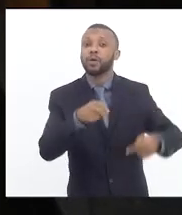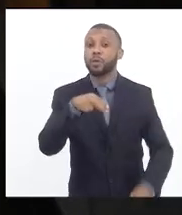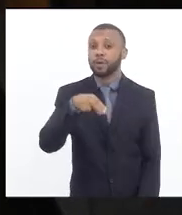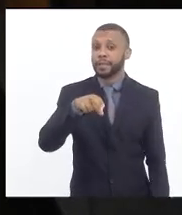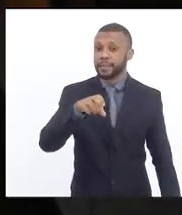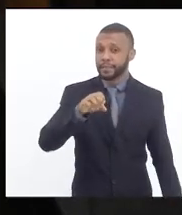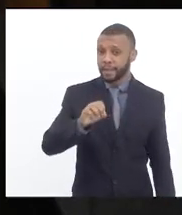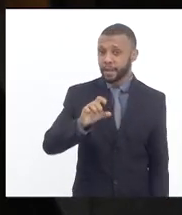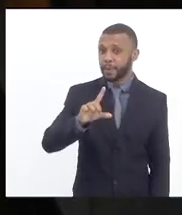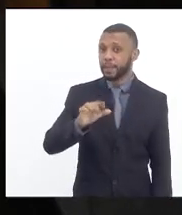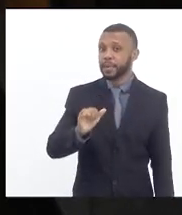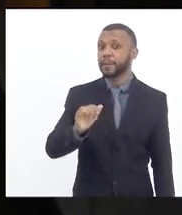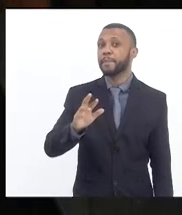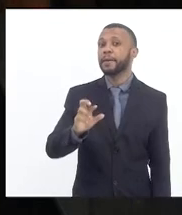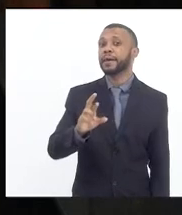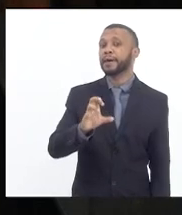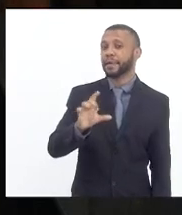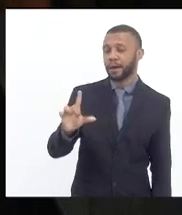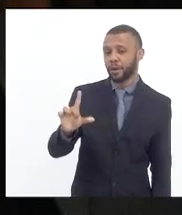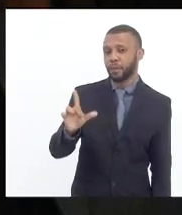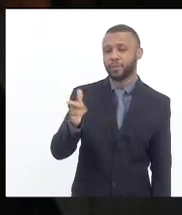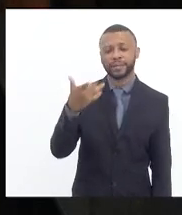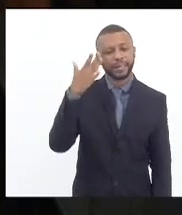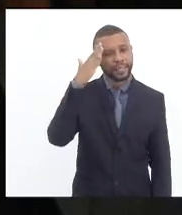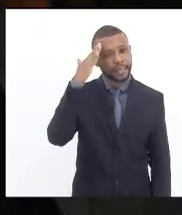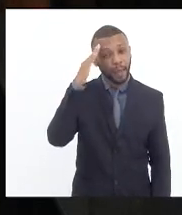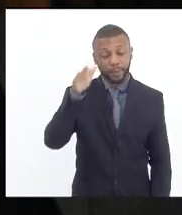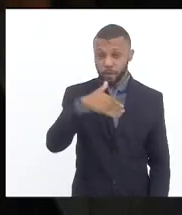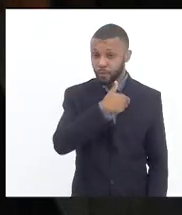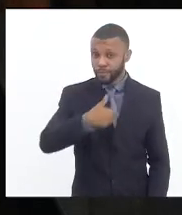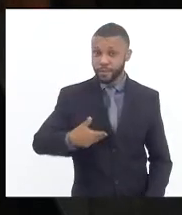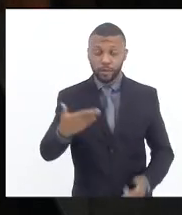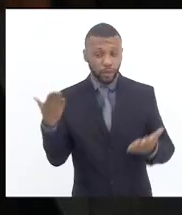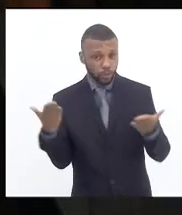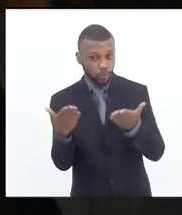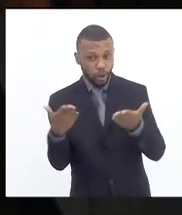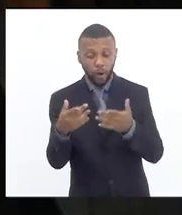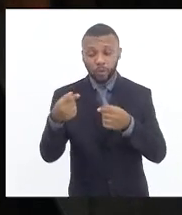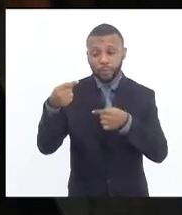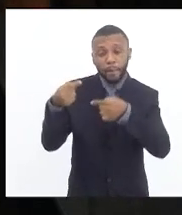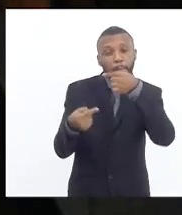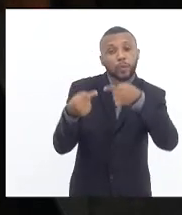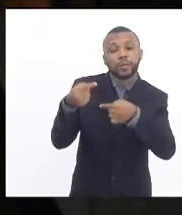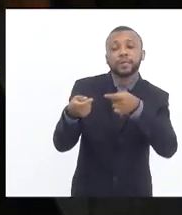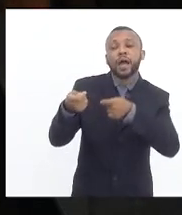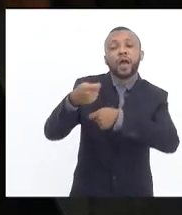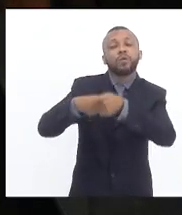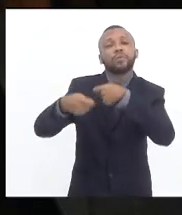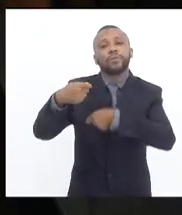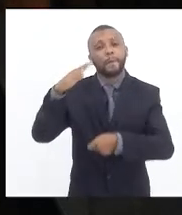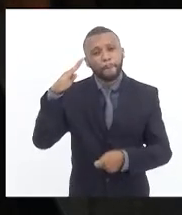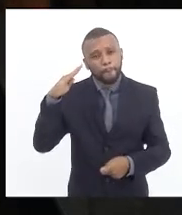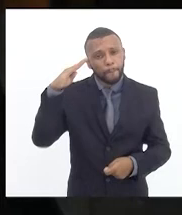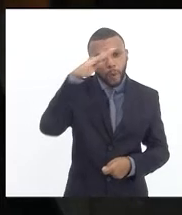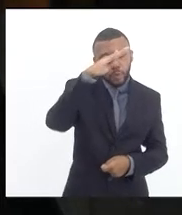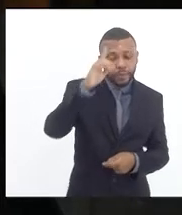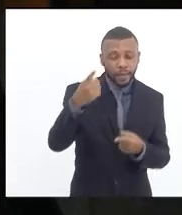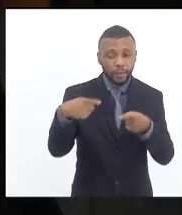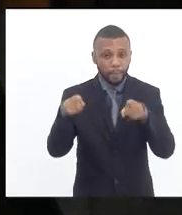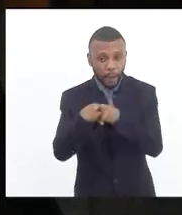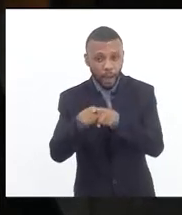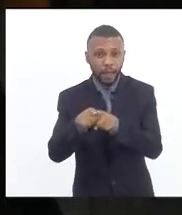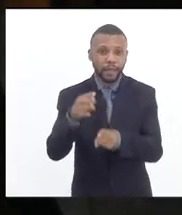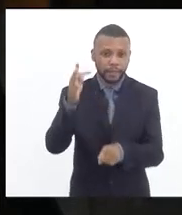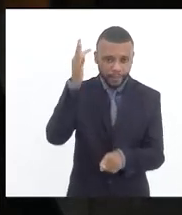sangue lidando com o governo e com a política econômica bolsonaro temer bolsonaro